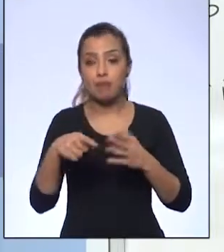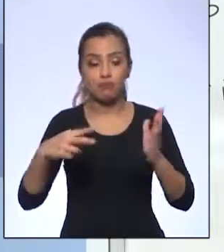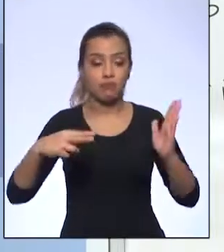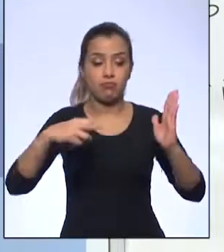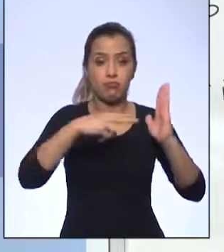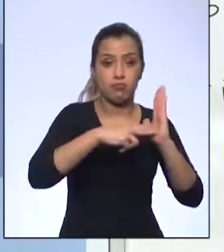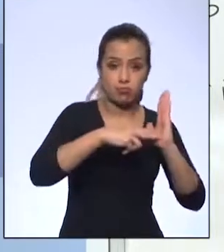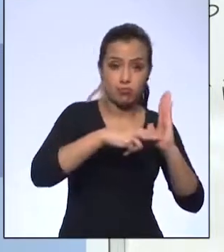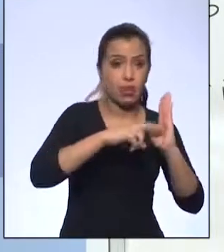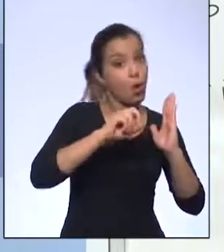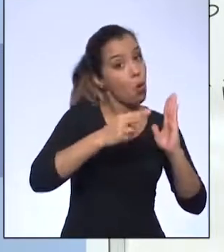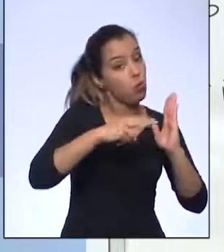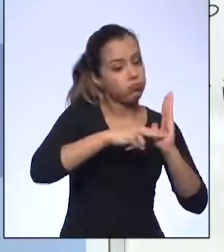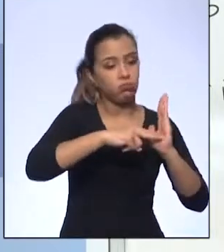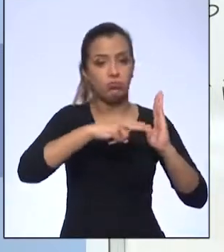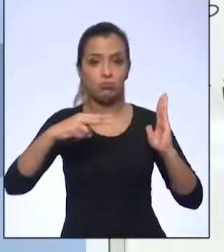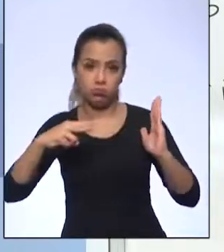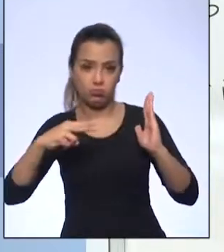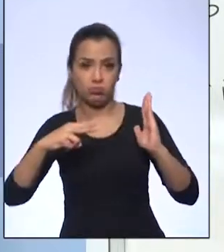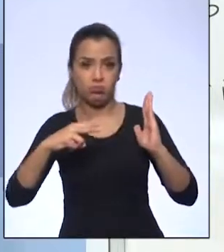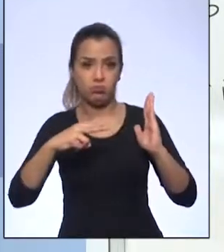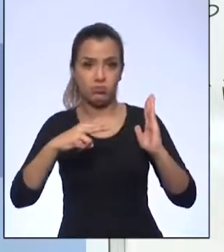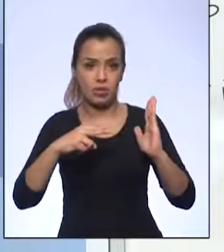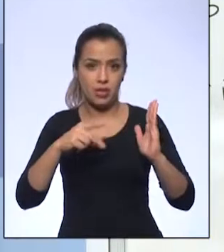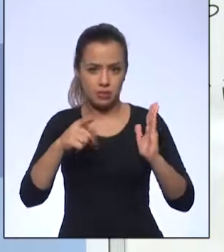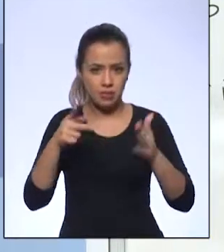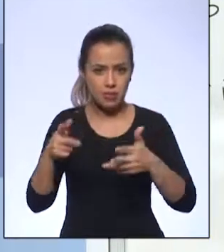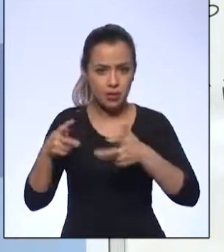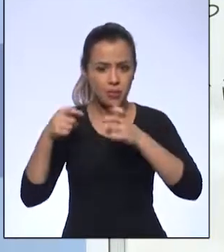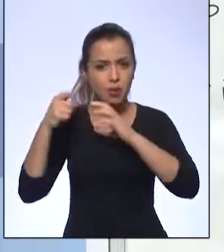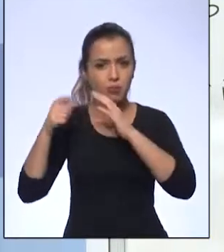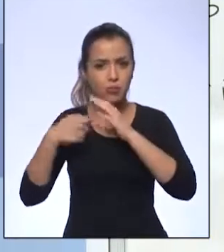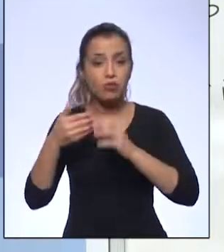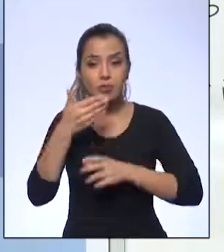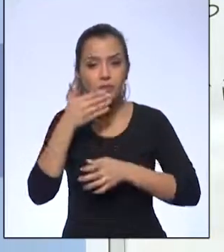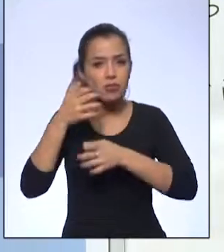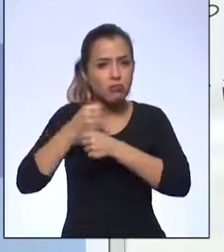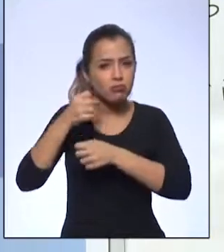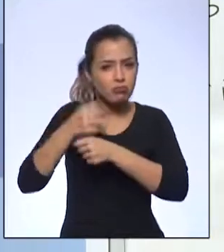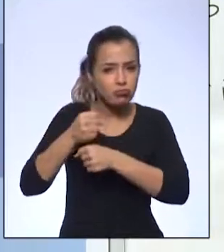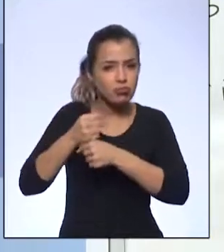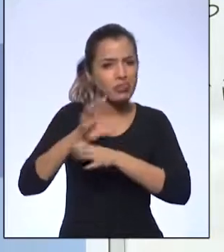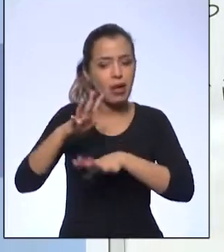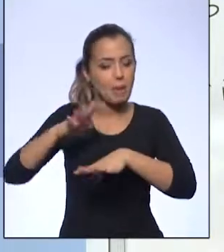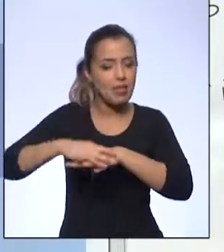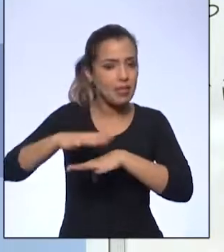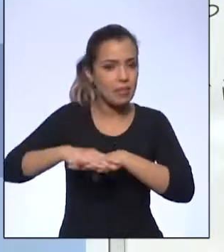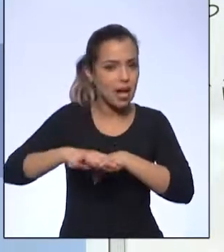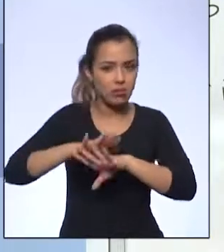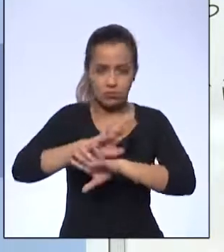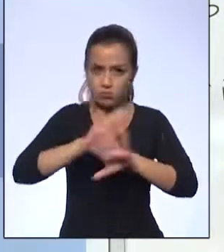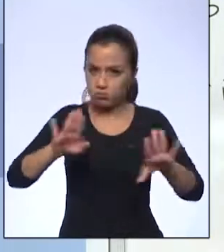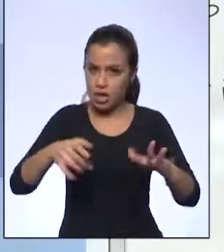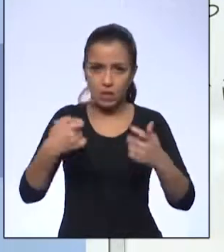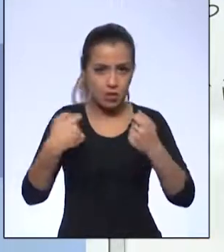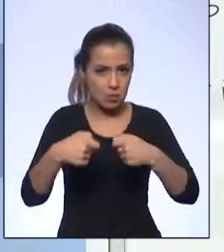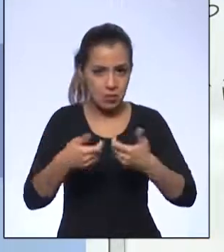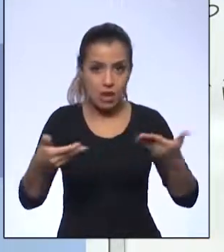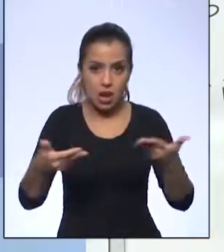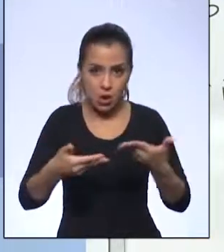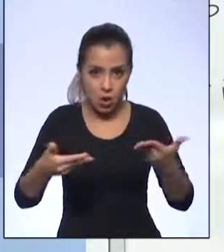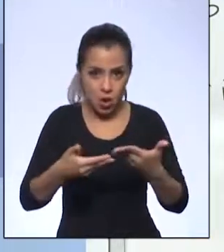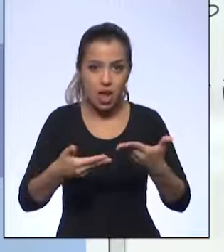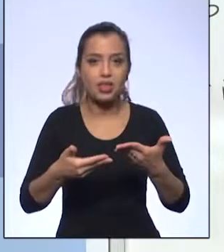ligados. Vocês podem ter percebido que ele pediu para você fazer uns cálculos aí. Essa parte de matemática a gente não vai entrar. A gente deixa